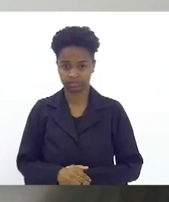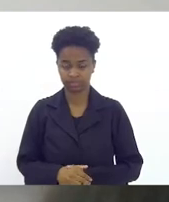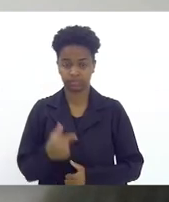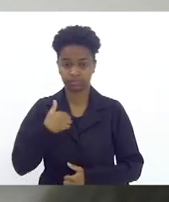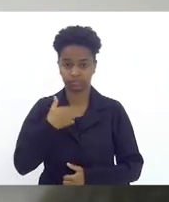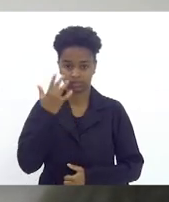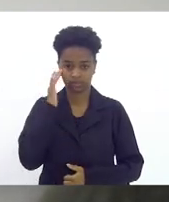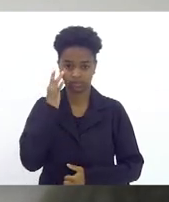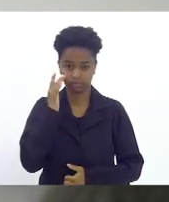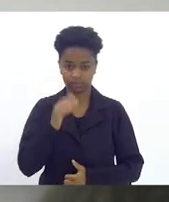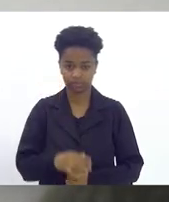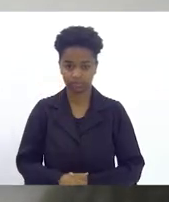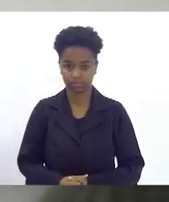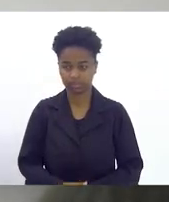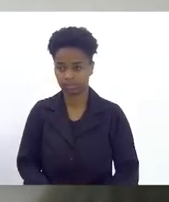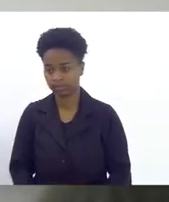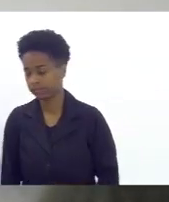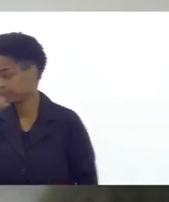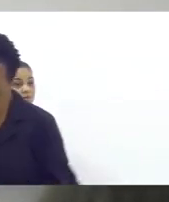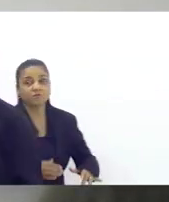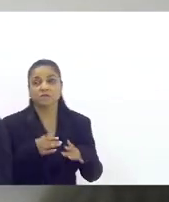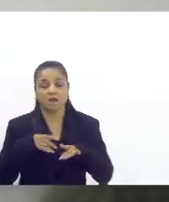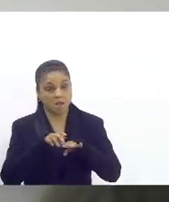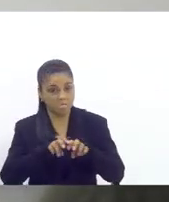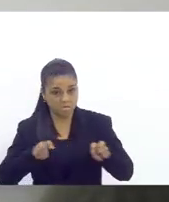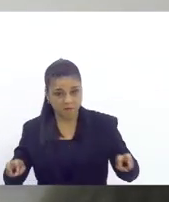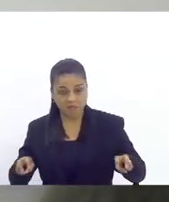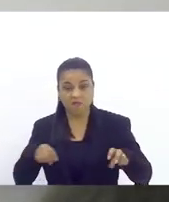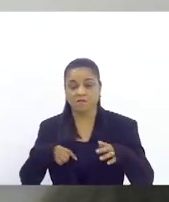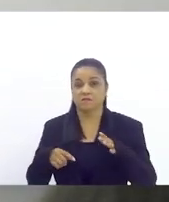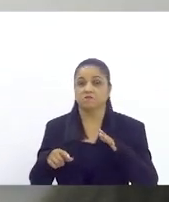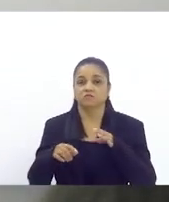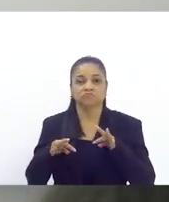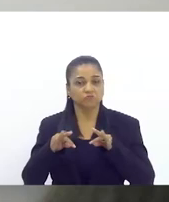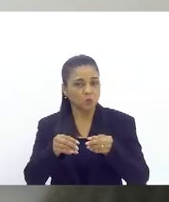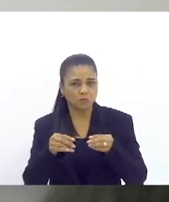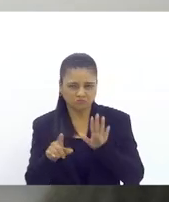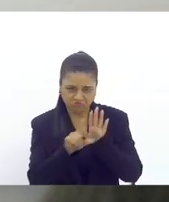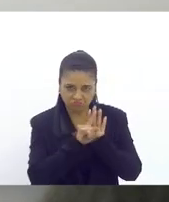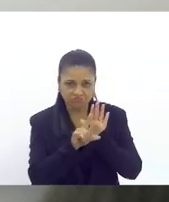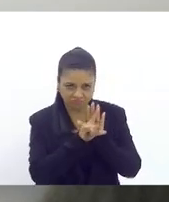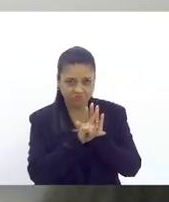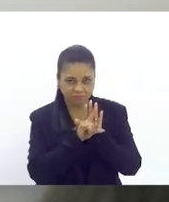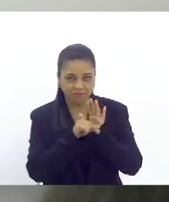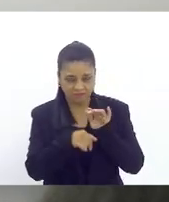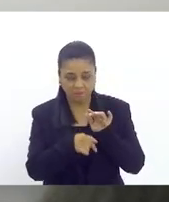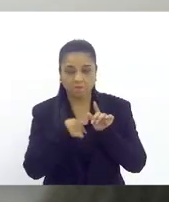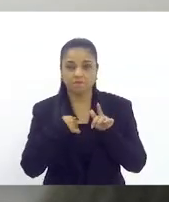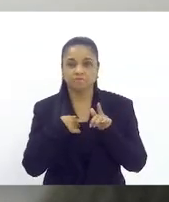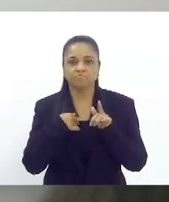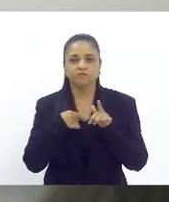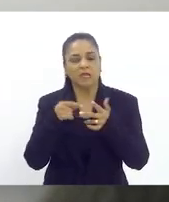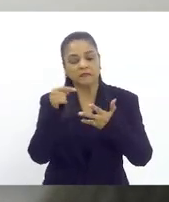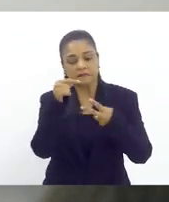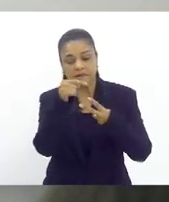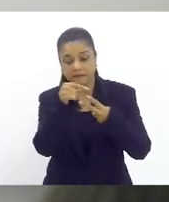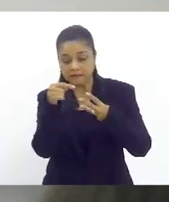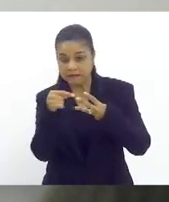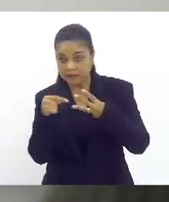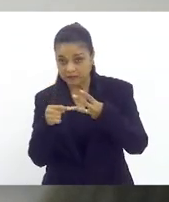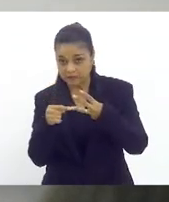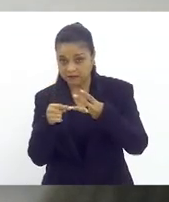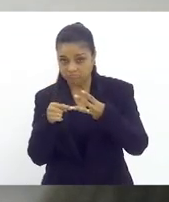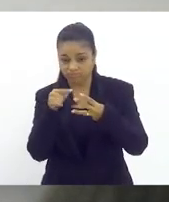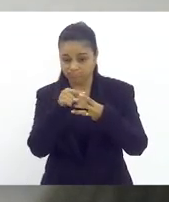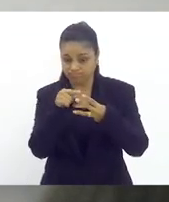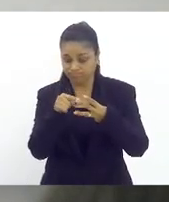é deputado mesa e todo mundo aqui dessas leis que estão tem acho que tem três pontos que eu gostaria de ressaltar um assim